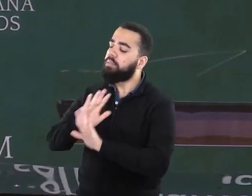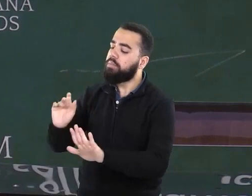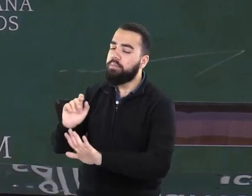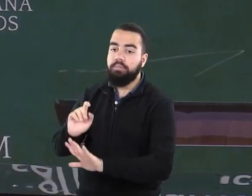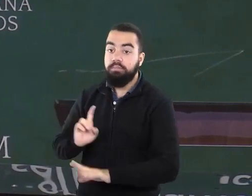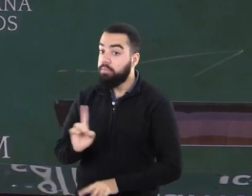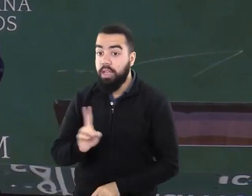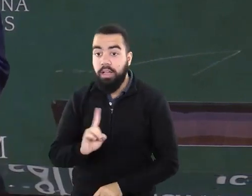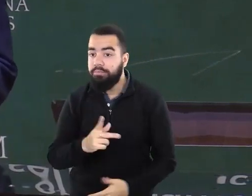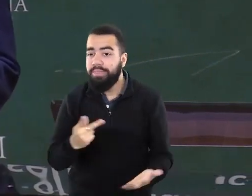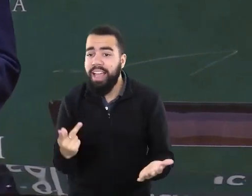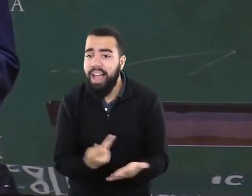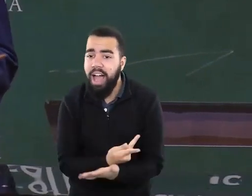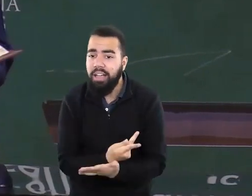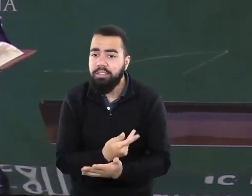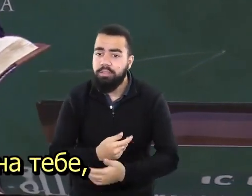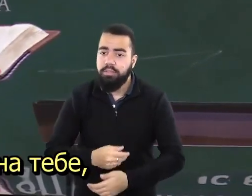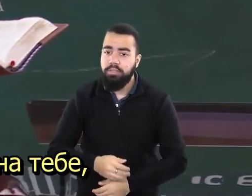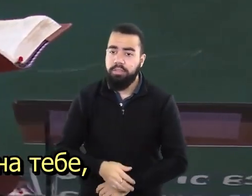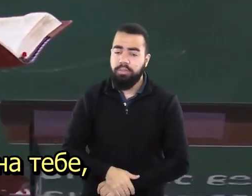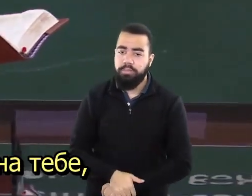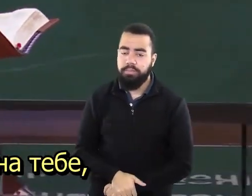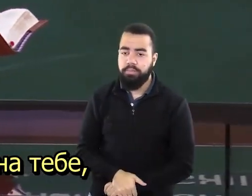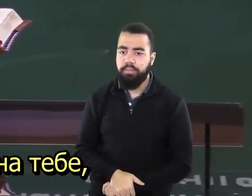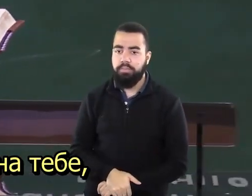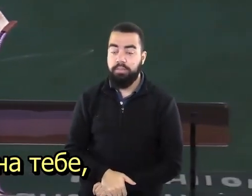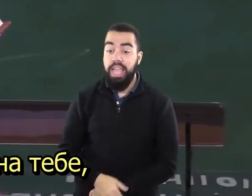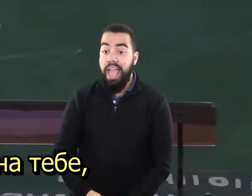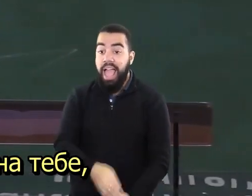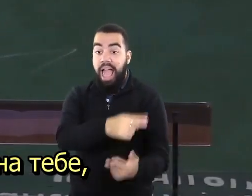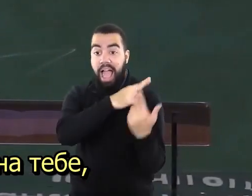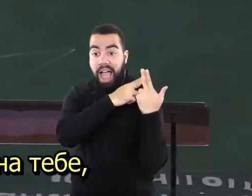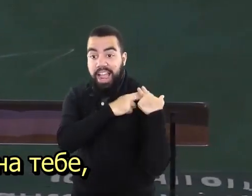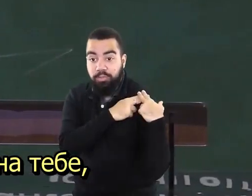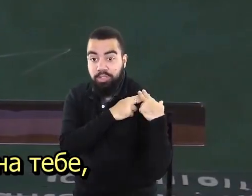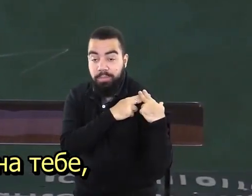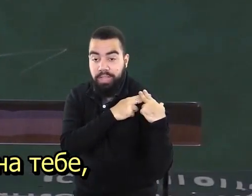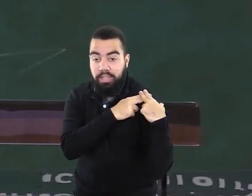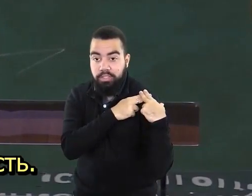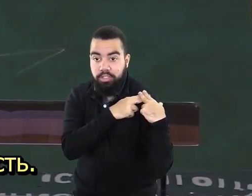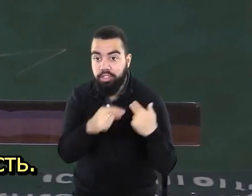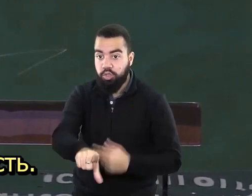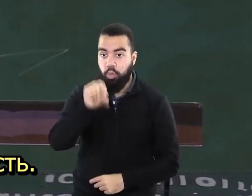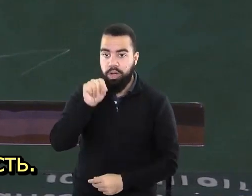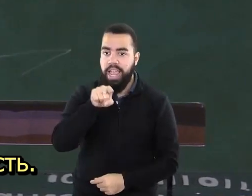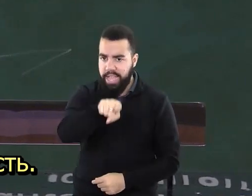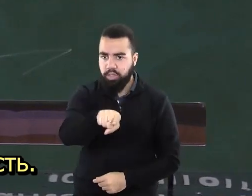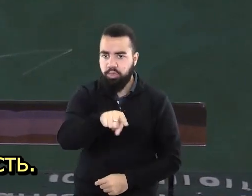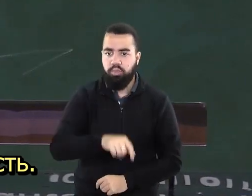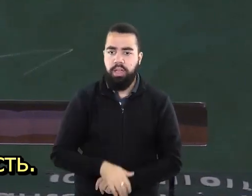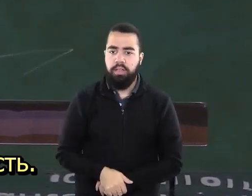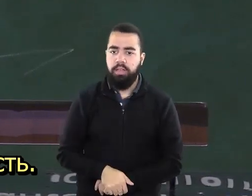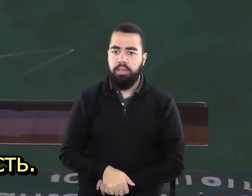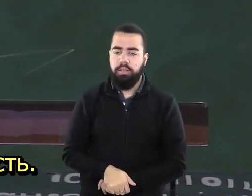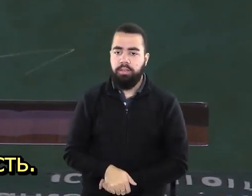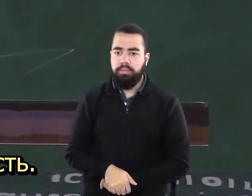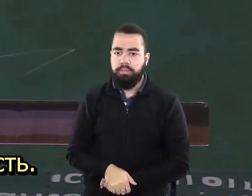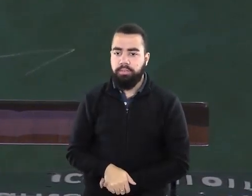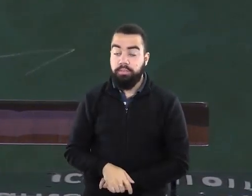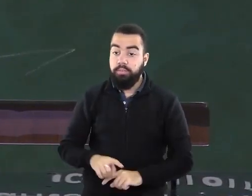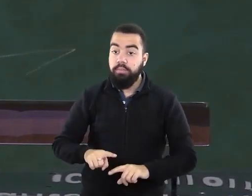Não é isso, não. A responsabilidade da decisão é sua. mas ouvi-la é